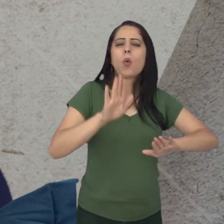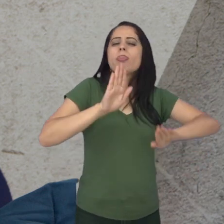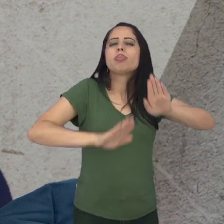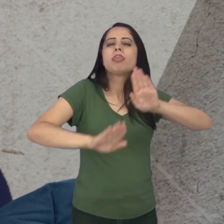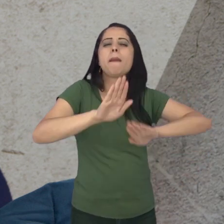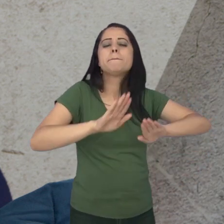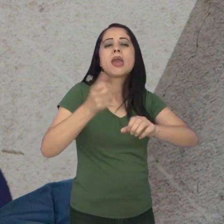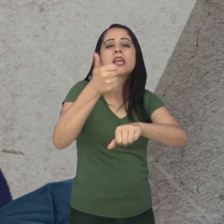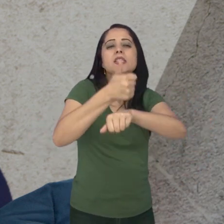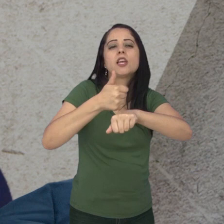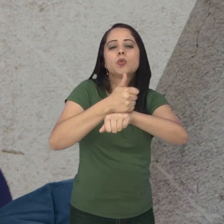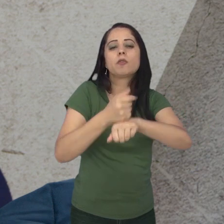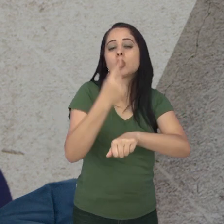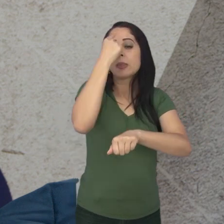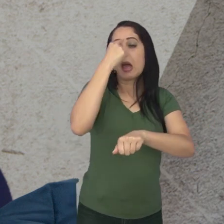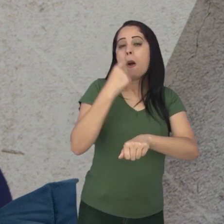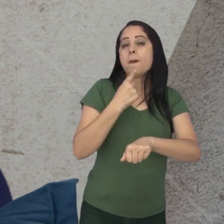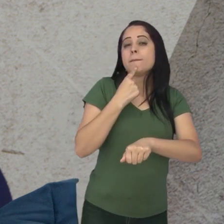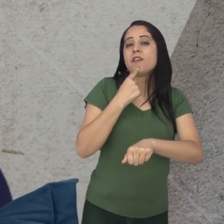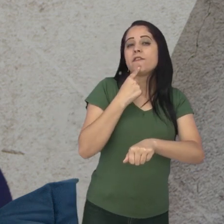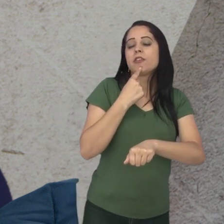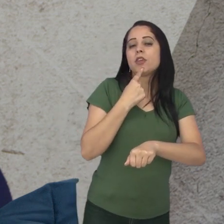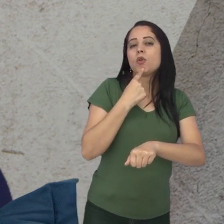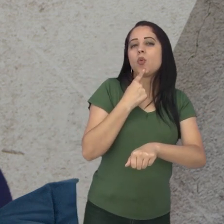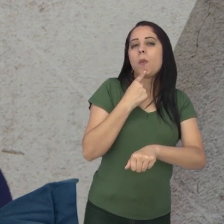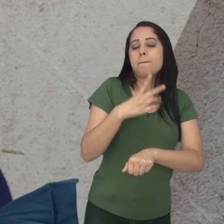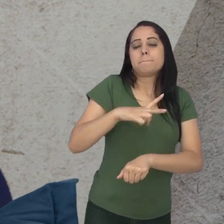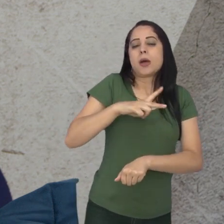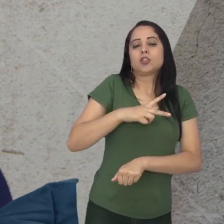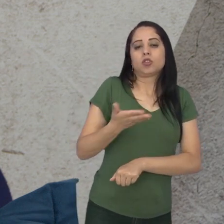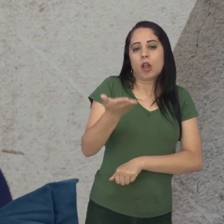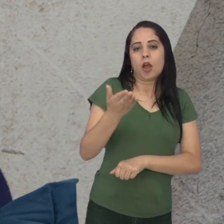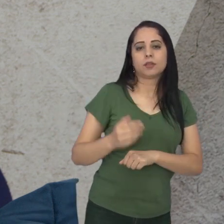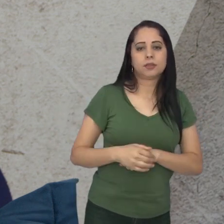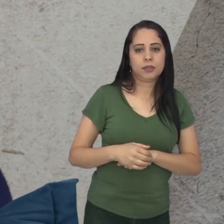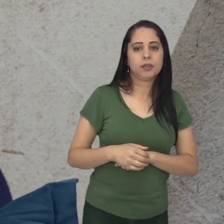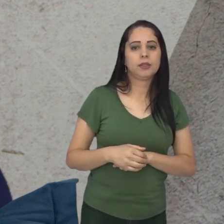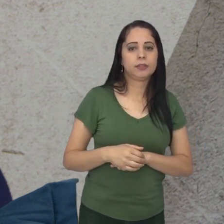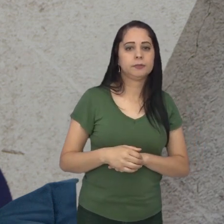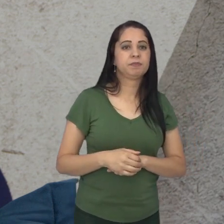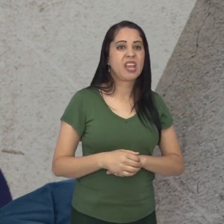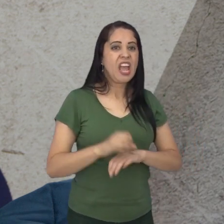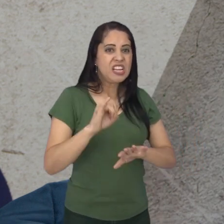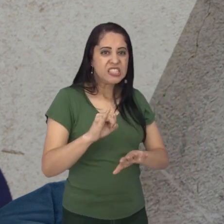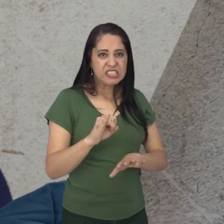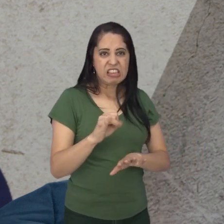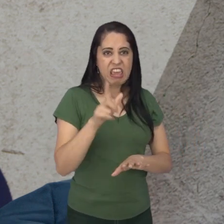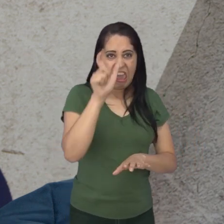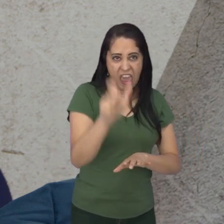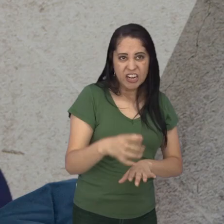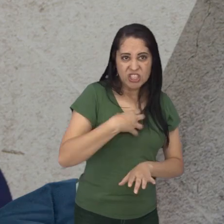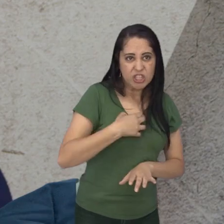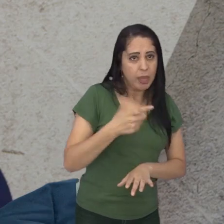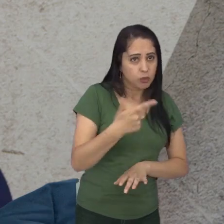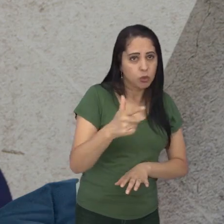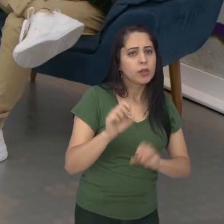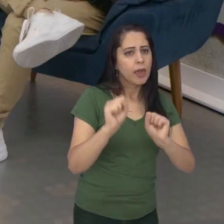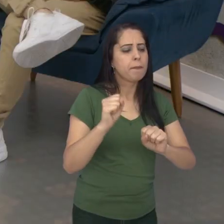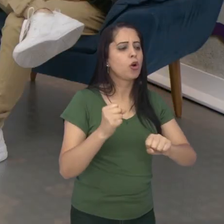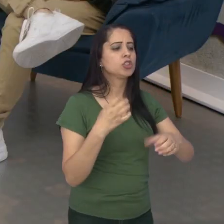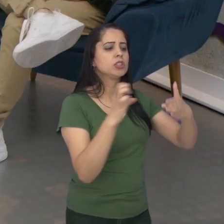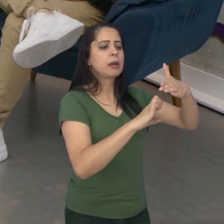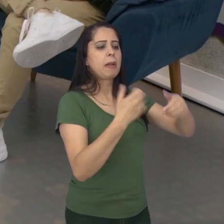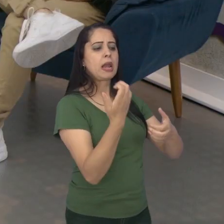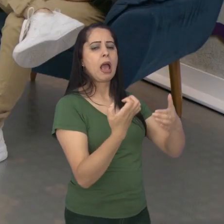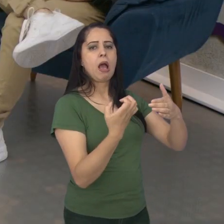dependendo do profissional e do perfil pessoal dele, talvez seja o caso de procurar um emprego, trabalhar numa empresa maior. E para